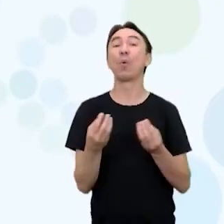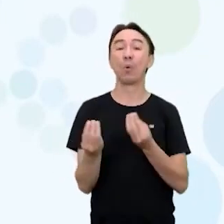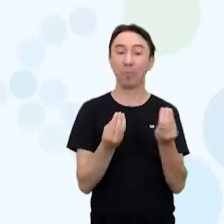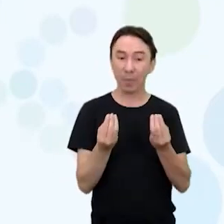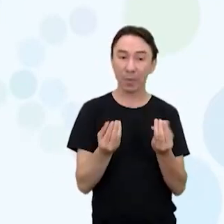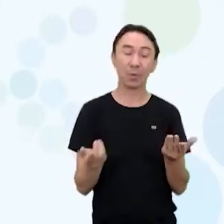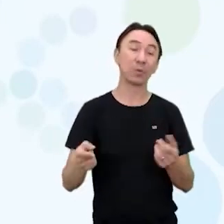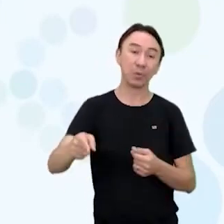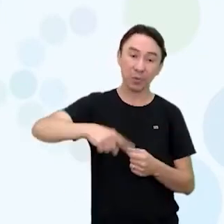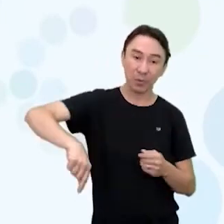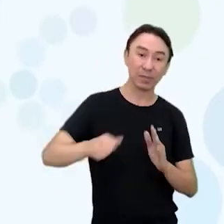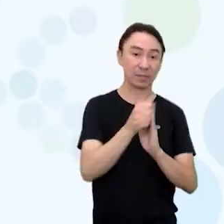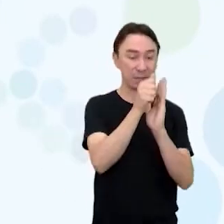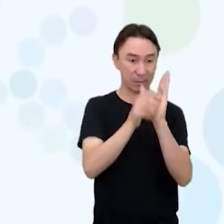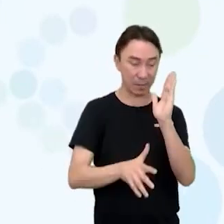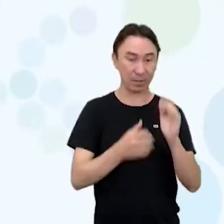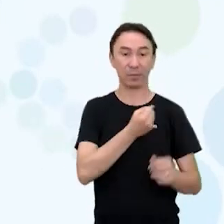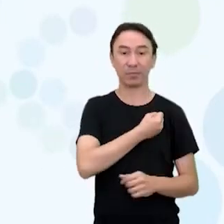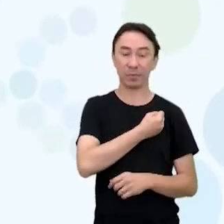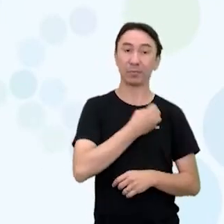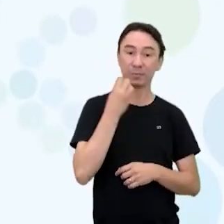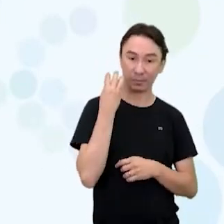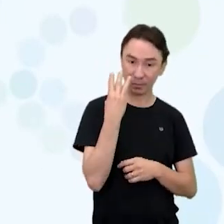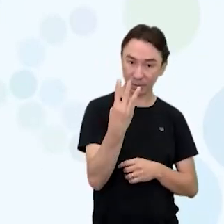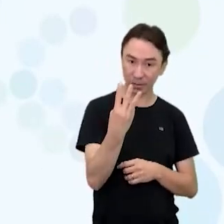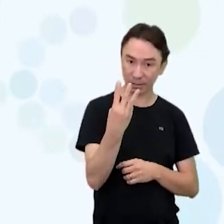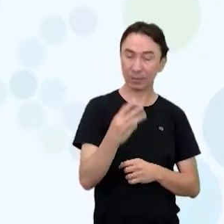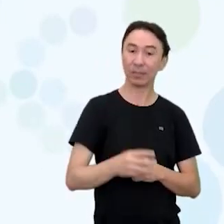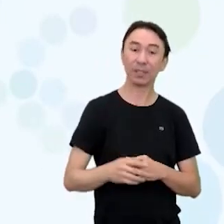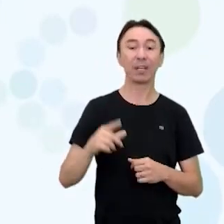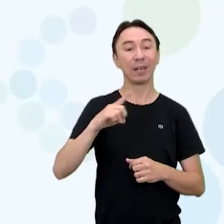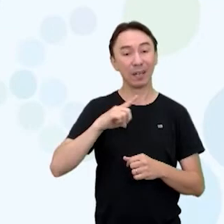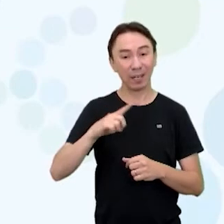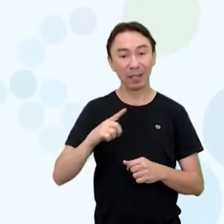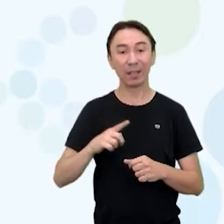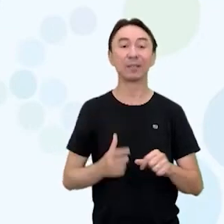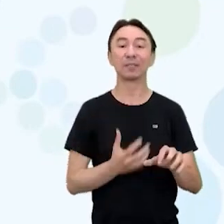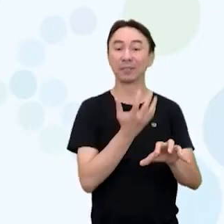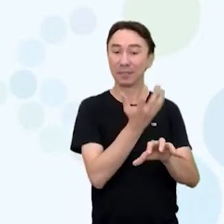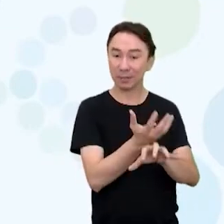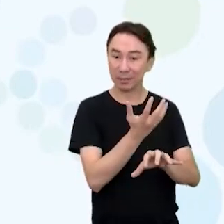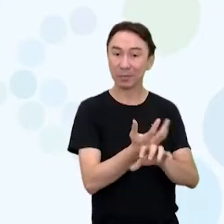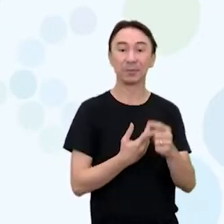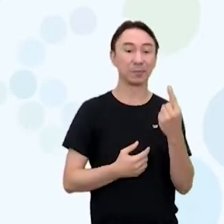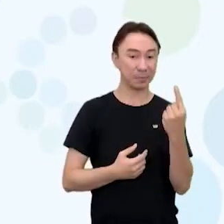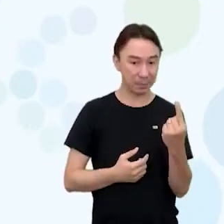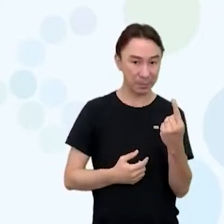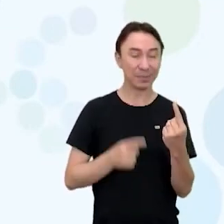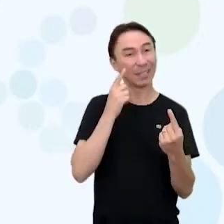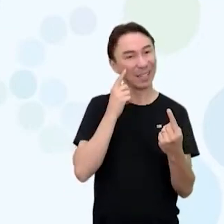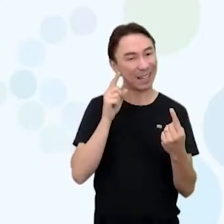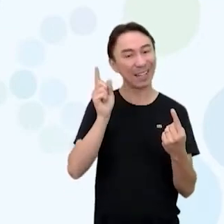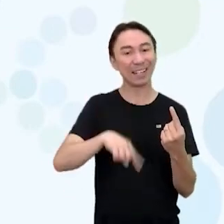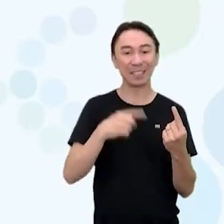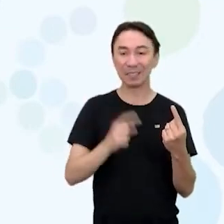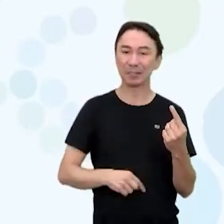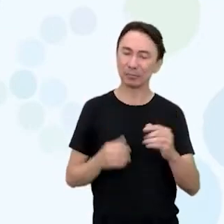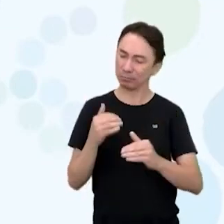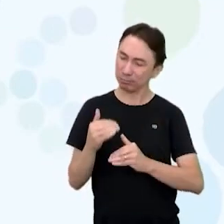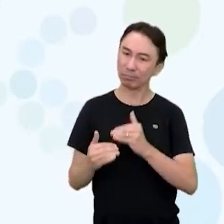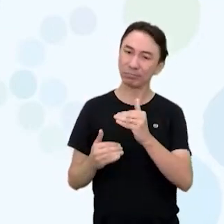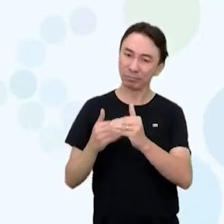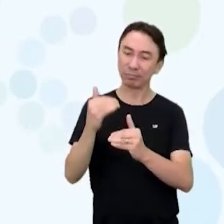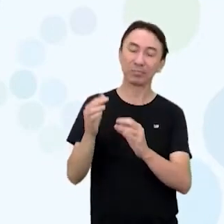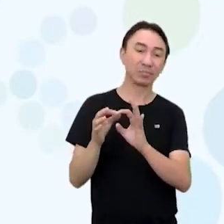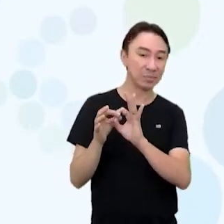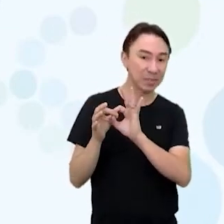percurso integrador número 2. Ontem a gente falou do número 1, lembrando a vocês que o aprofundamento é